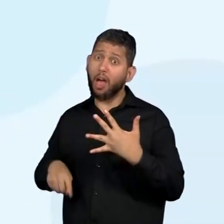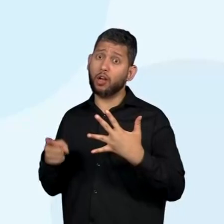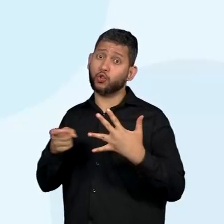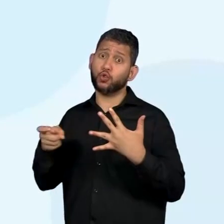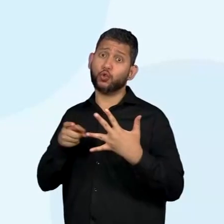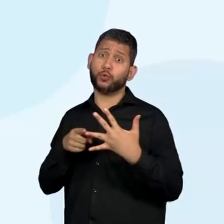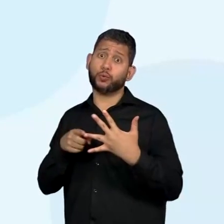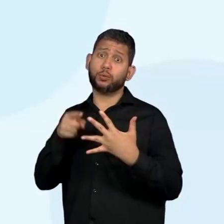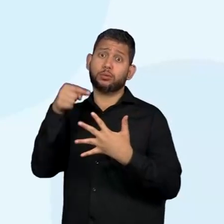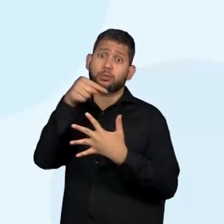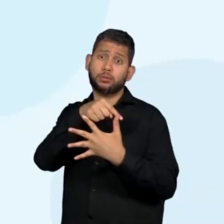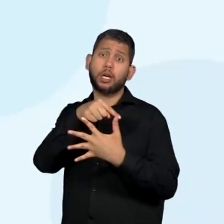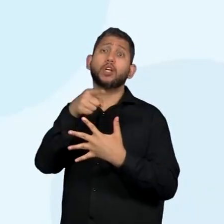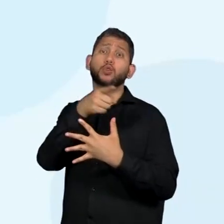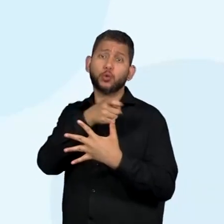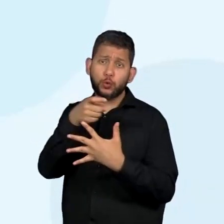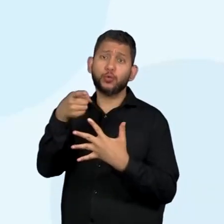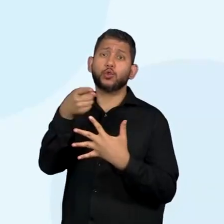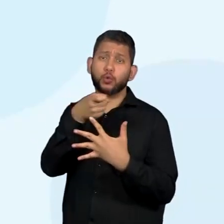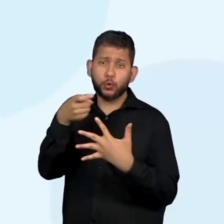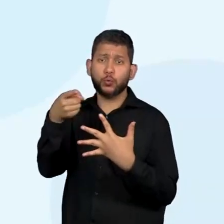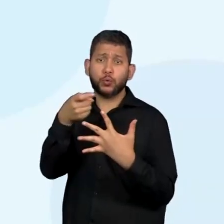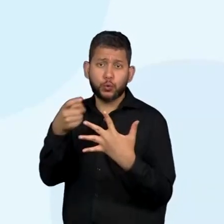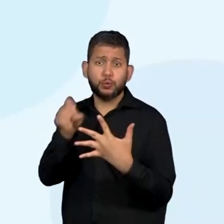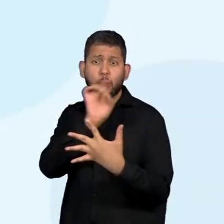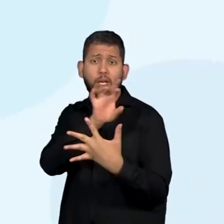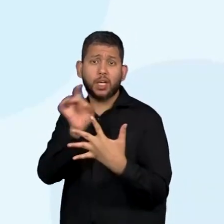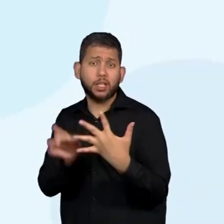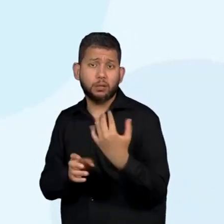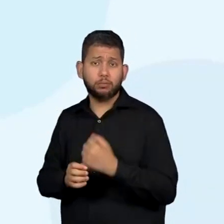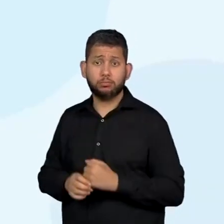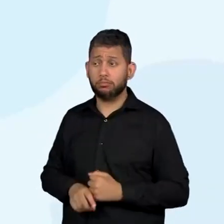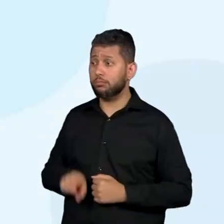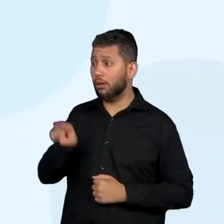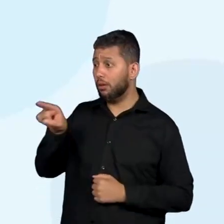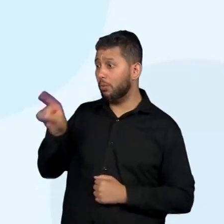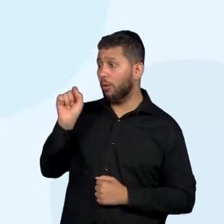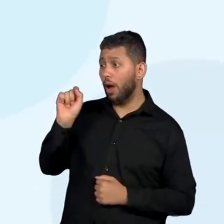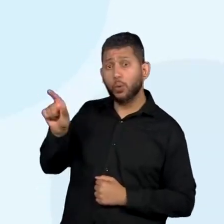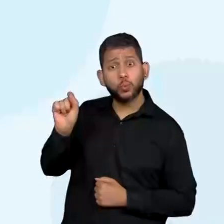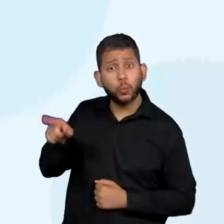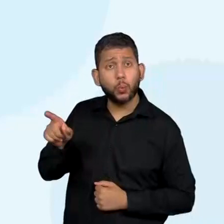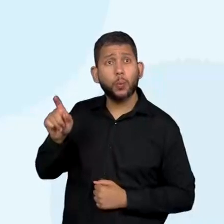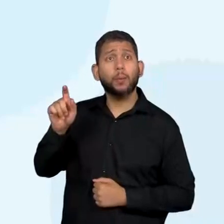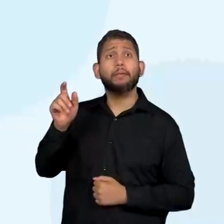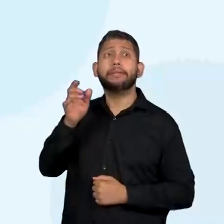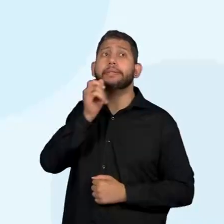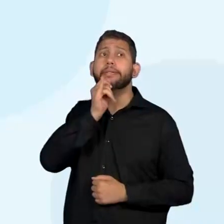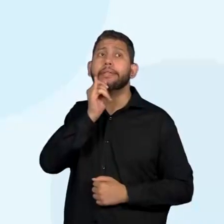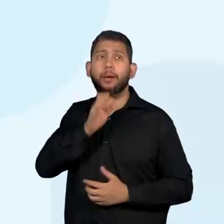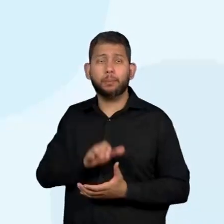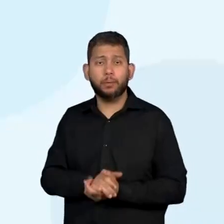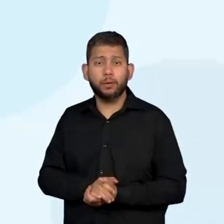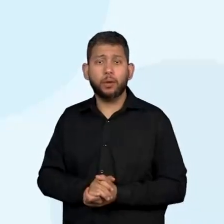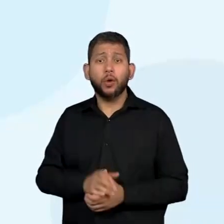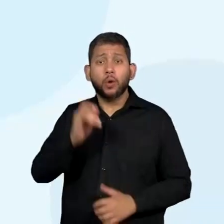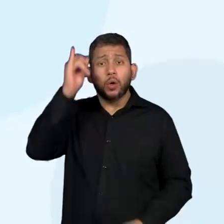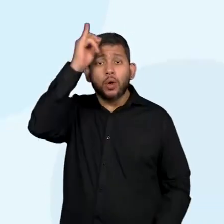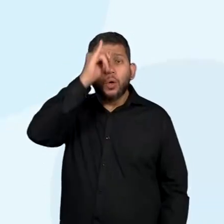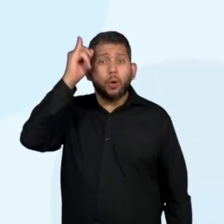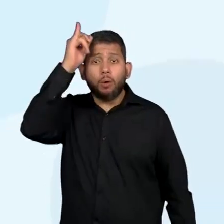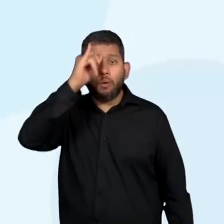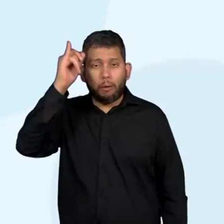qualidades, características aos substantivos. Então, eu tenho aqui, ó, tolice como